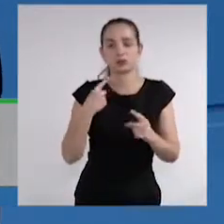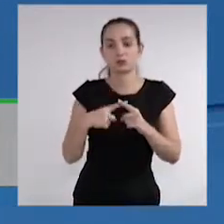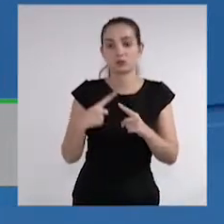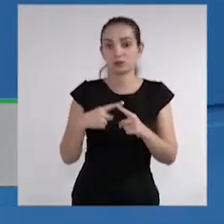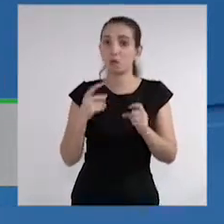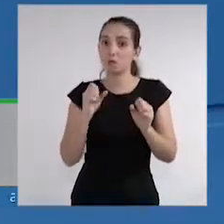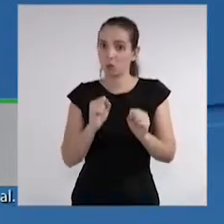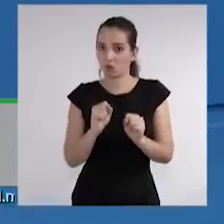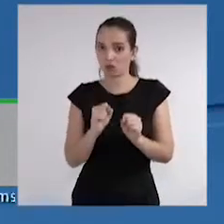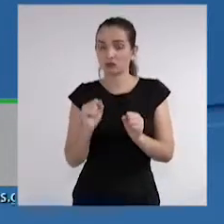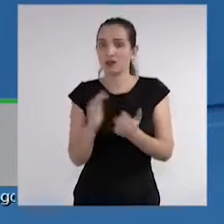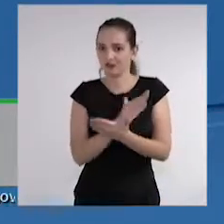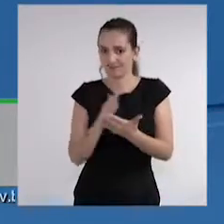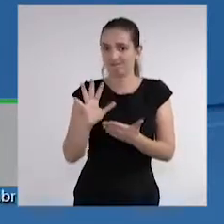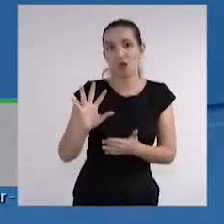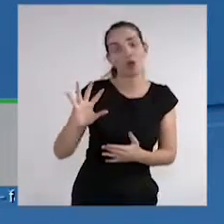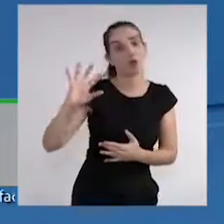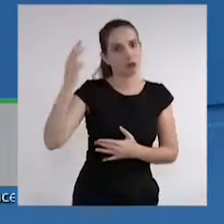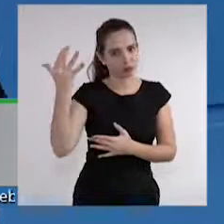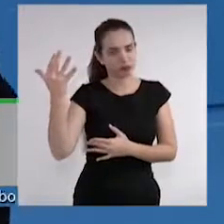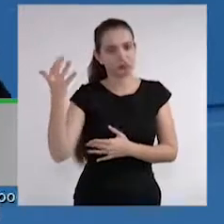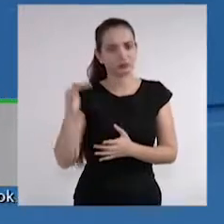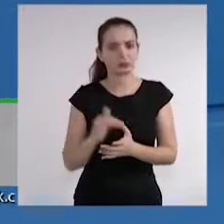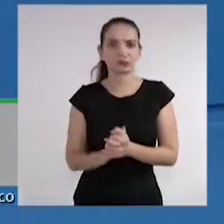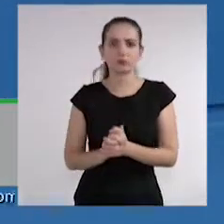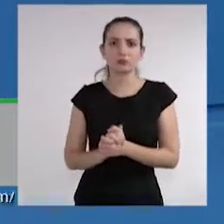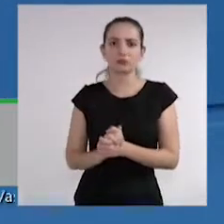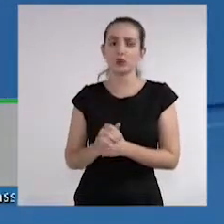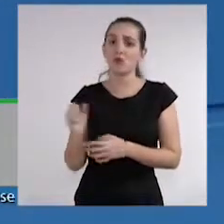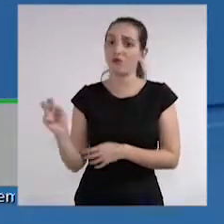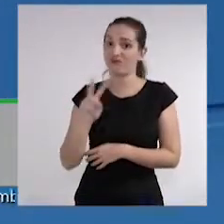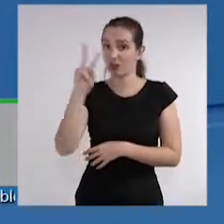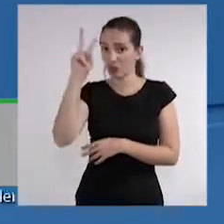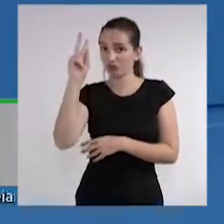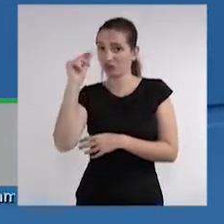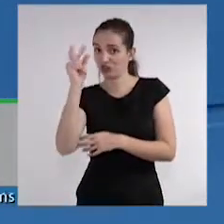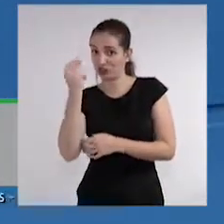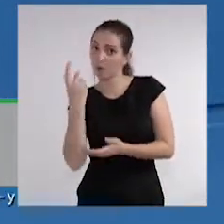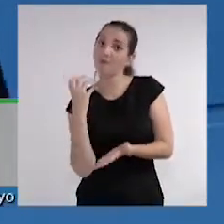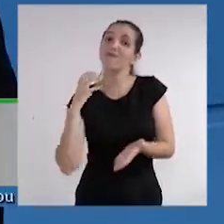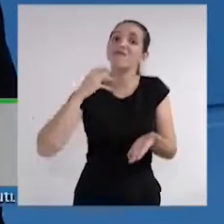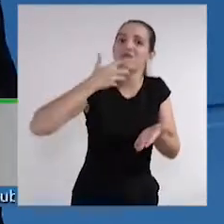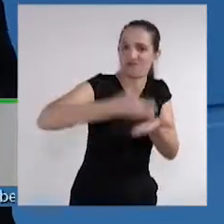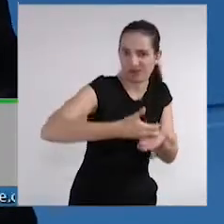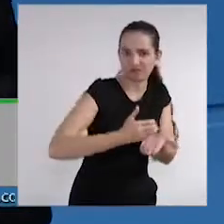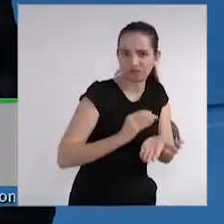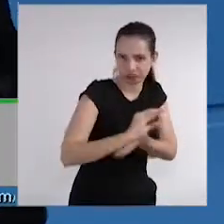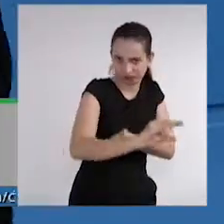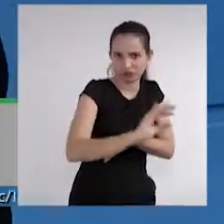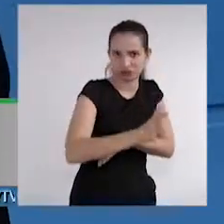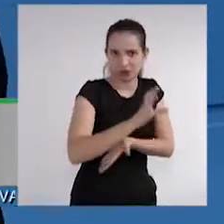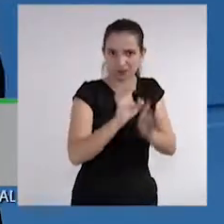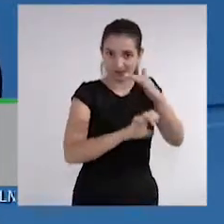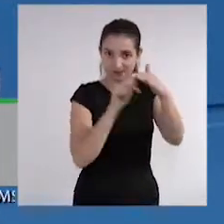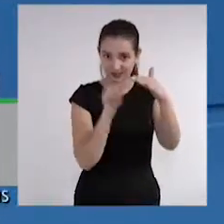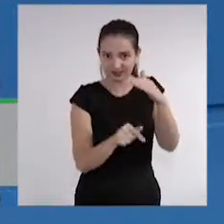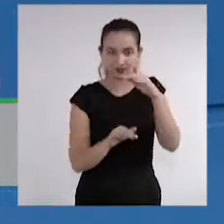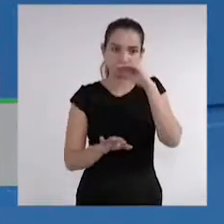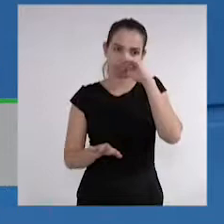pode ocorrer de o valor que foi repassado, entendeu? Já ter ultrapassado, por